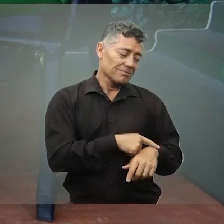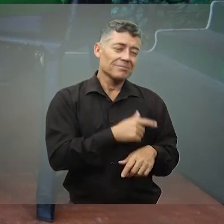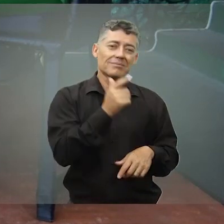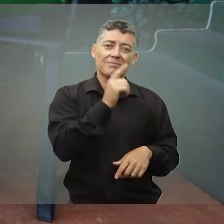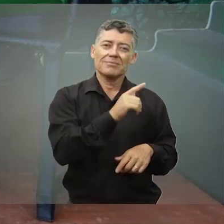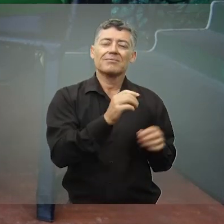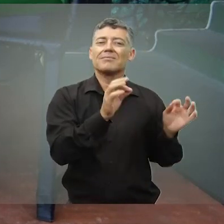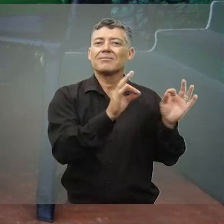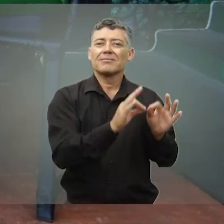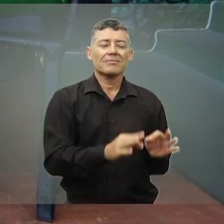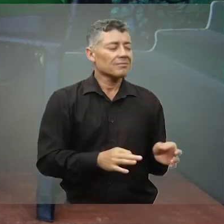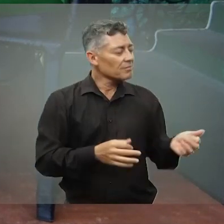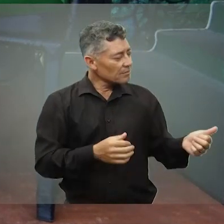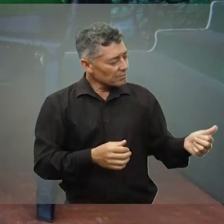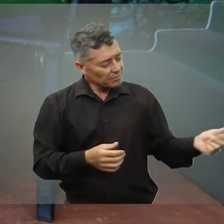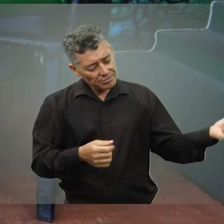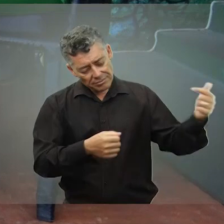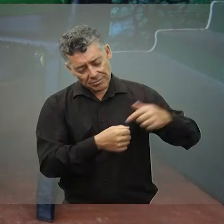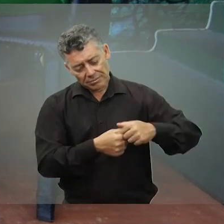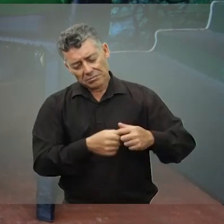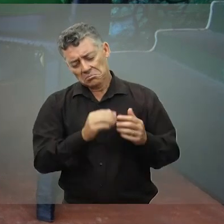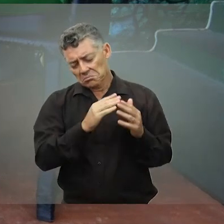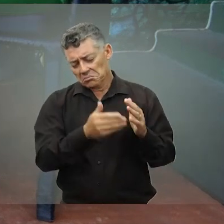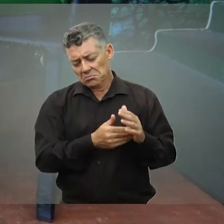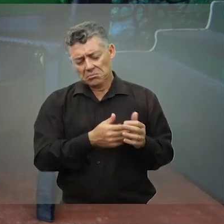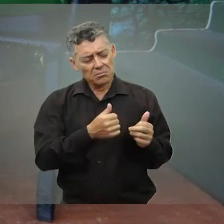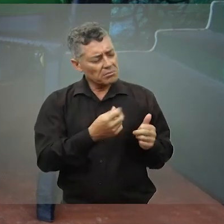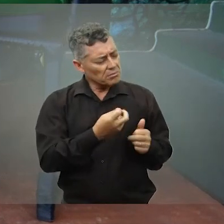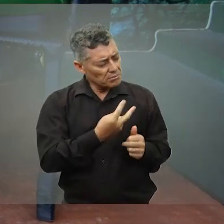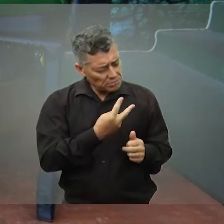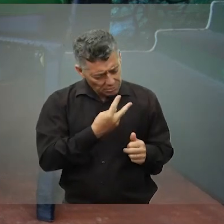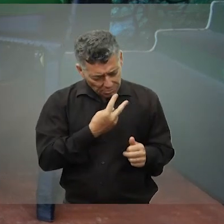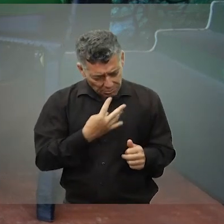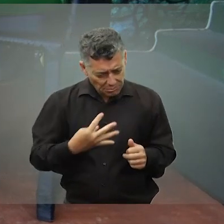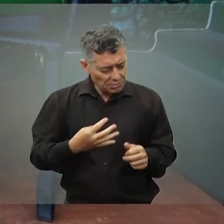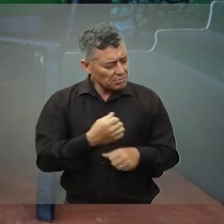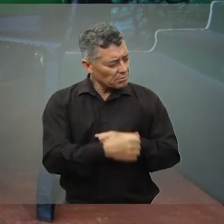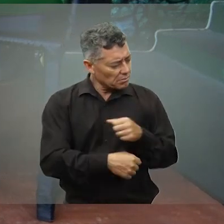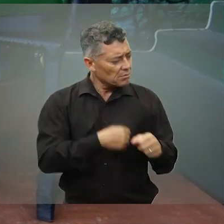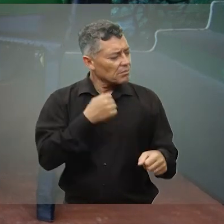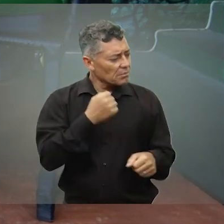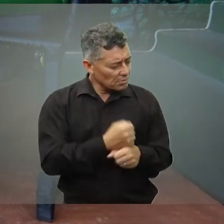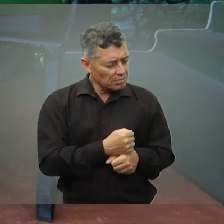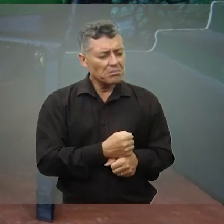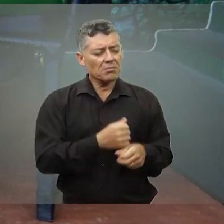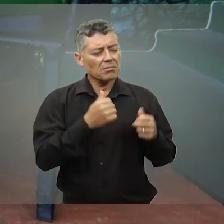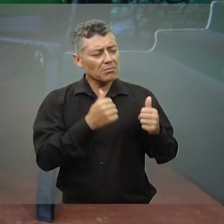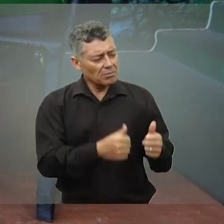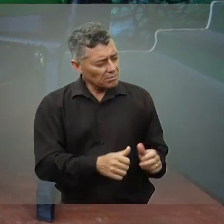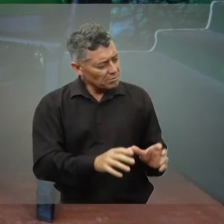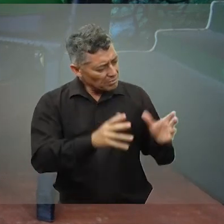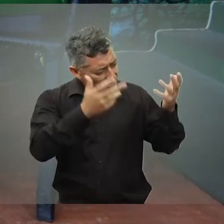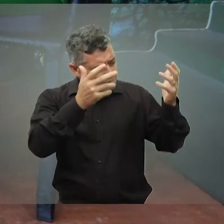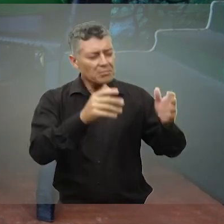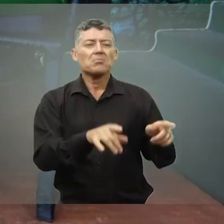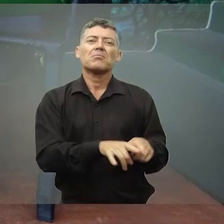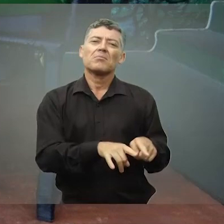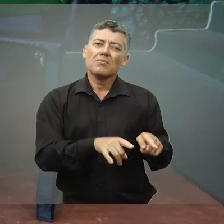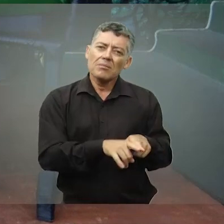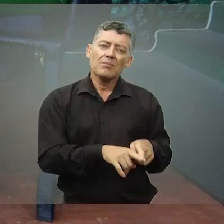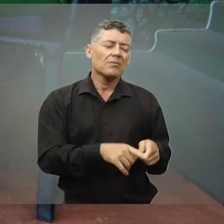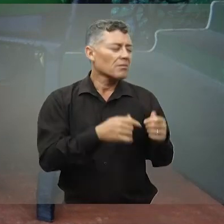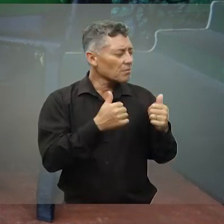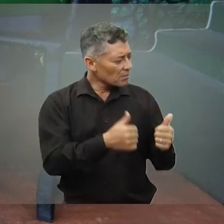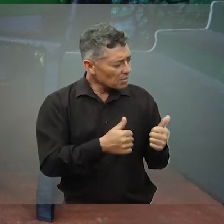muito feliz em saber que você está voltando com tudo, né, para esse ano 2024, que seja um ano também de muitos shows para você, agenda aí